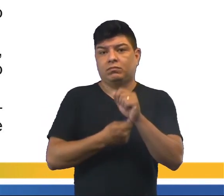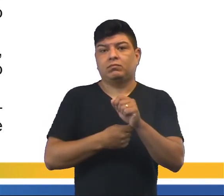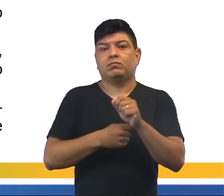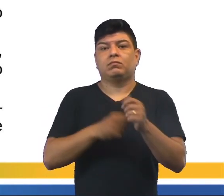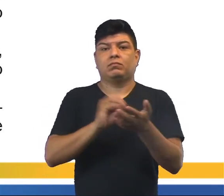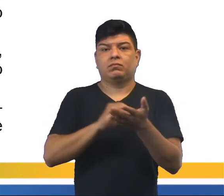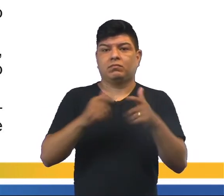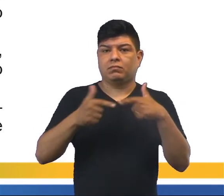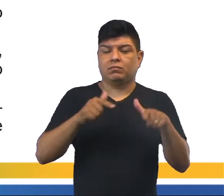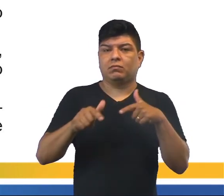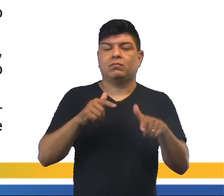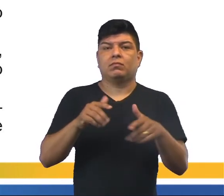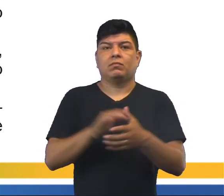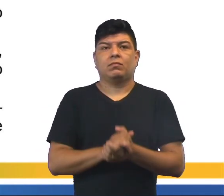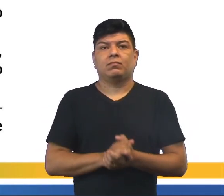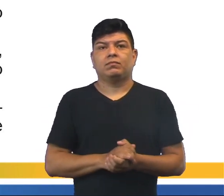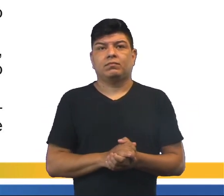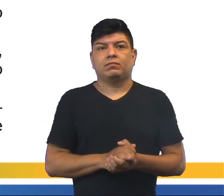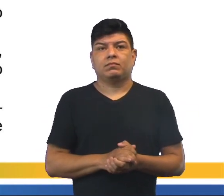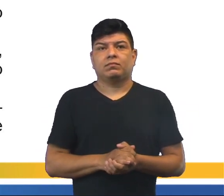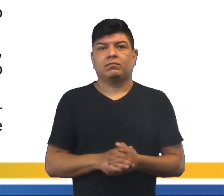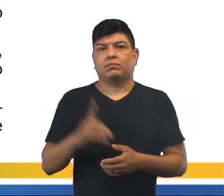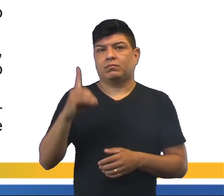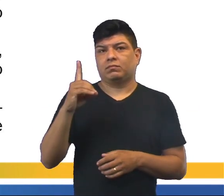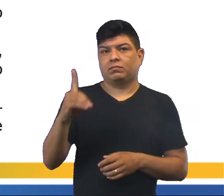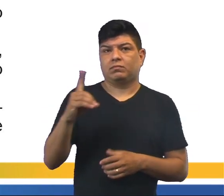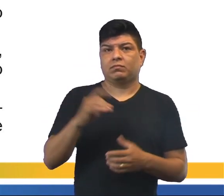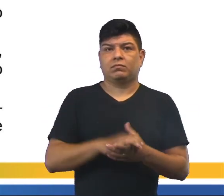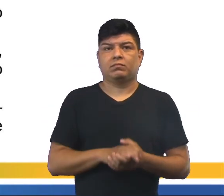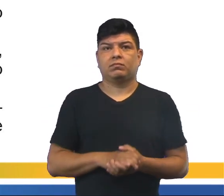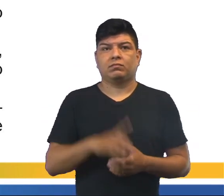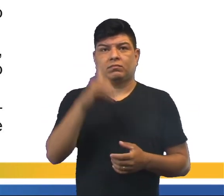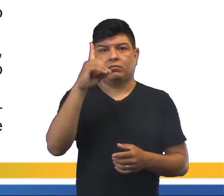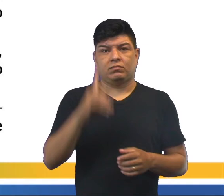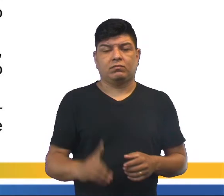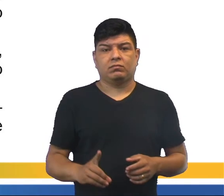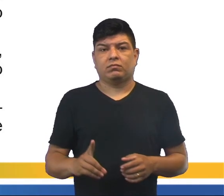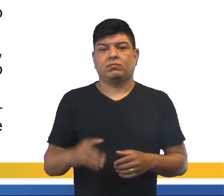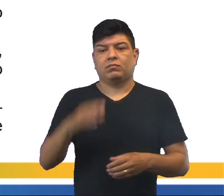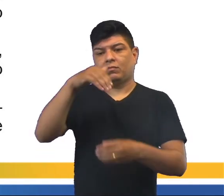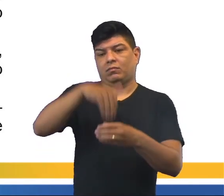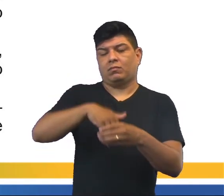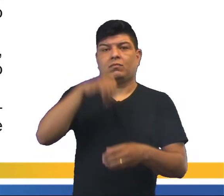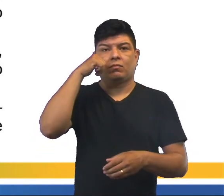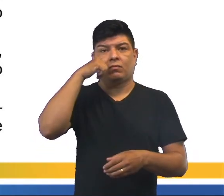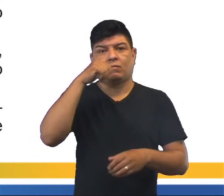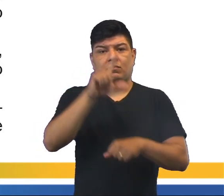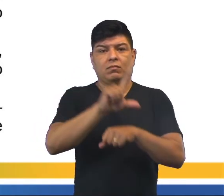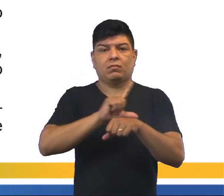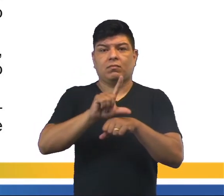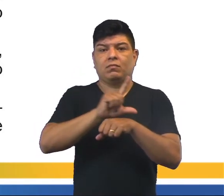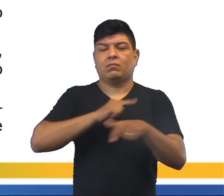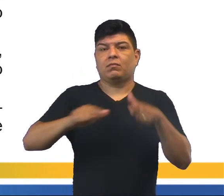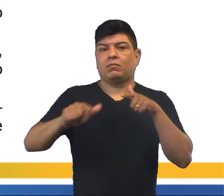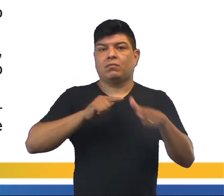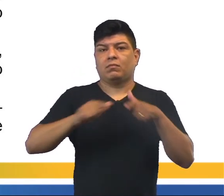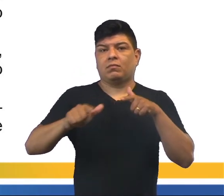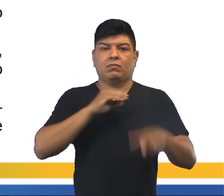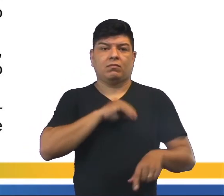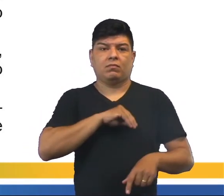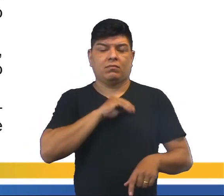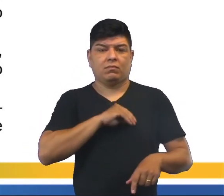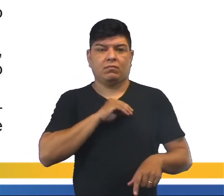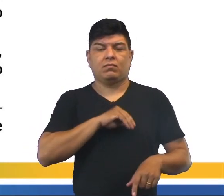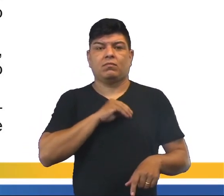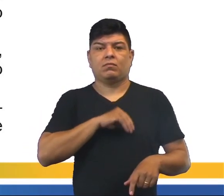do pluripartidarismo. Letra D, o direito do voto feminino, a legislação trabalhista, o salário